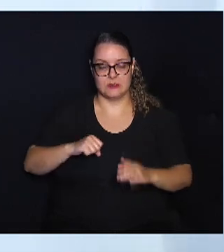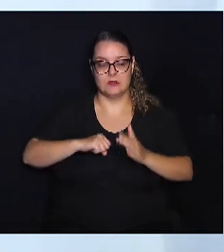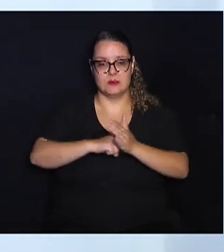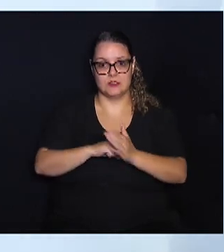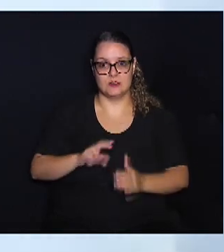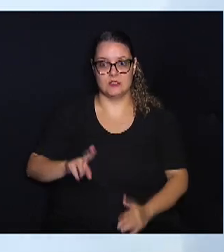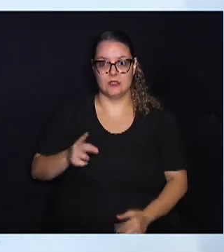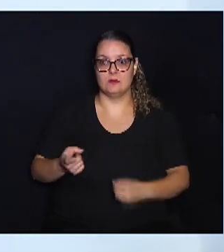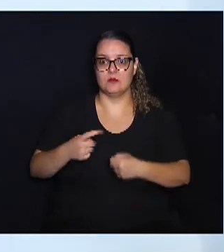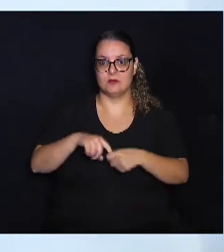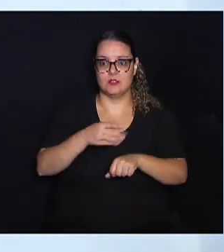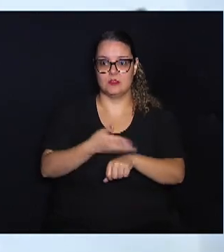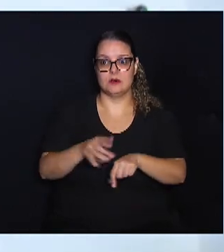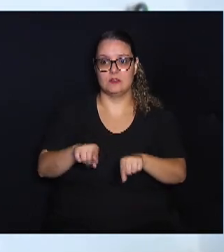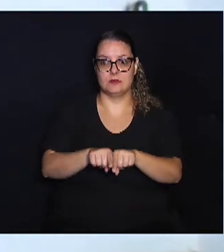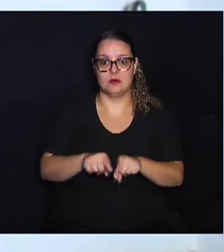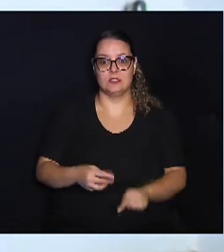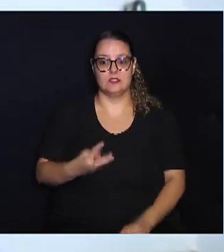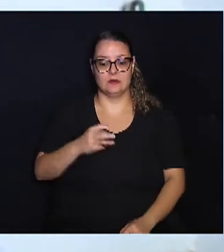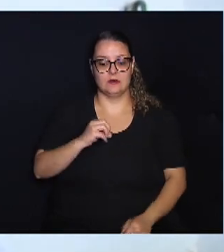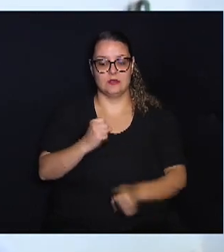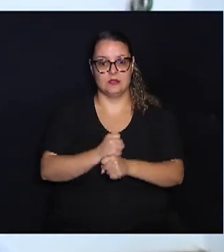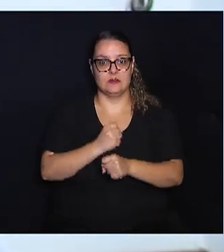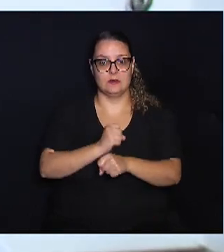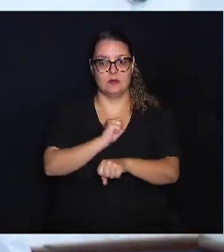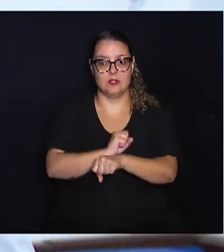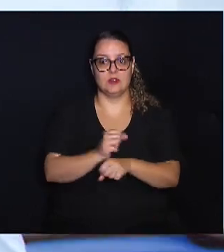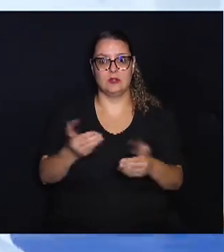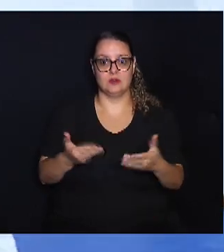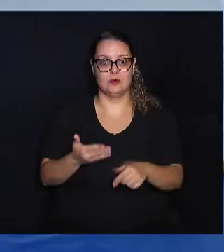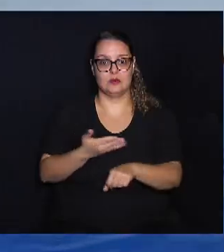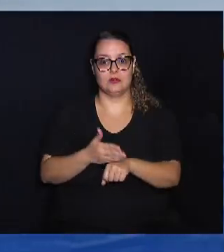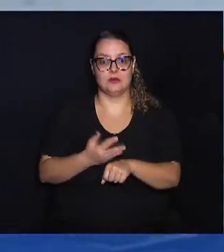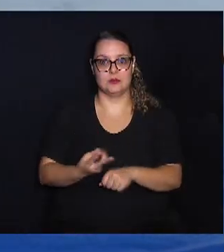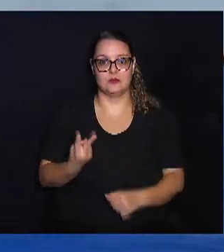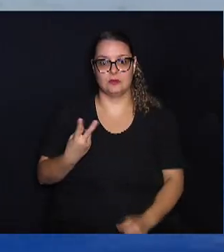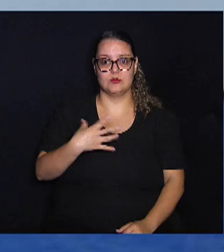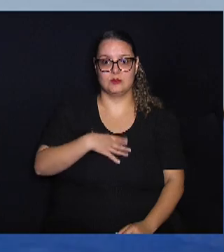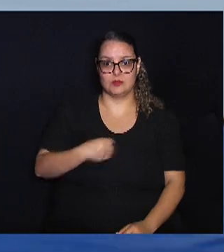acabei voltando a treinar. Então foram 30 anos parado e hoje eu treino junto com meus 2 filhos.